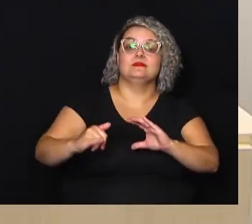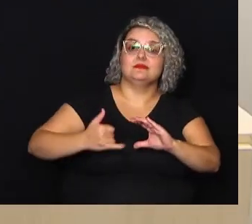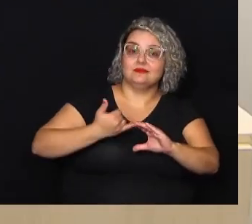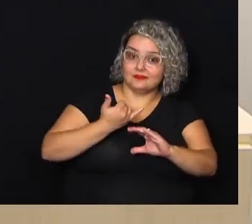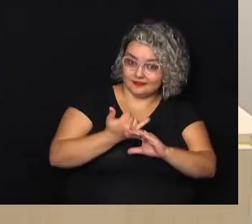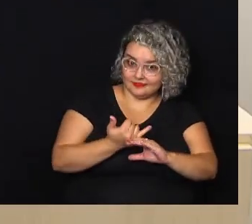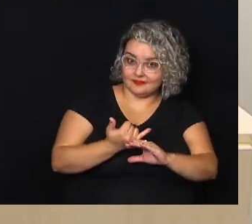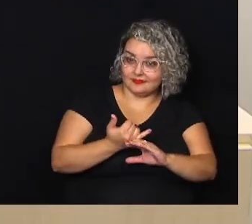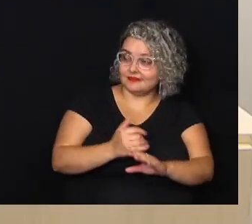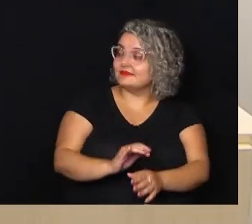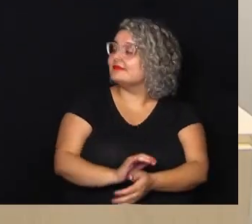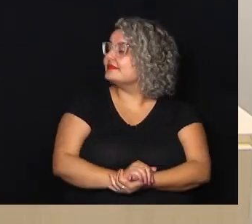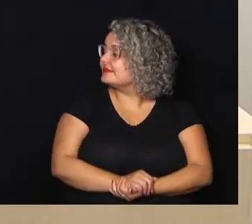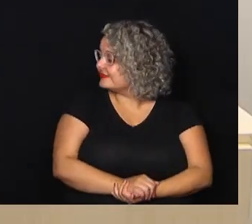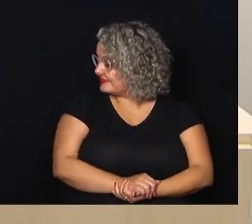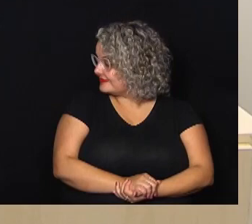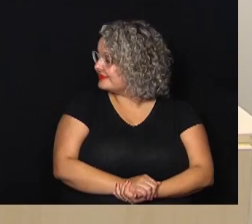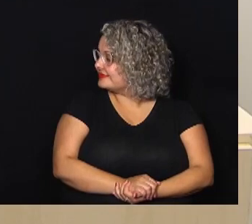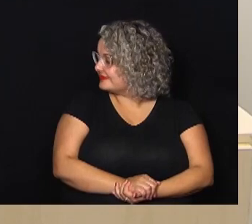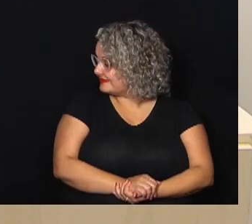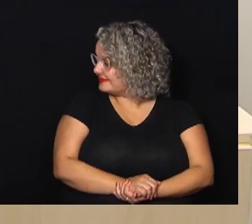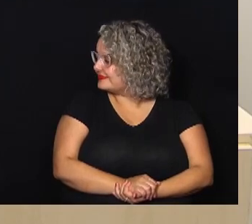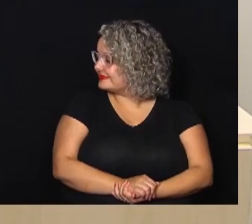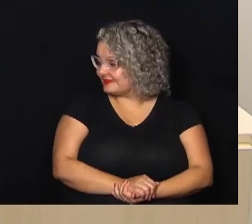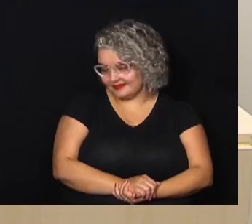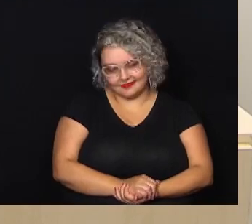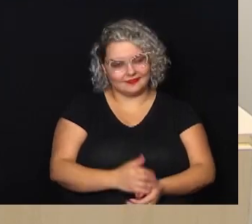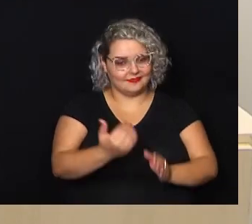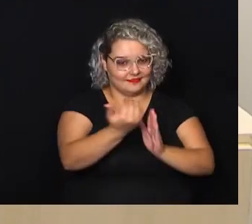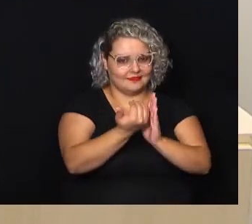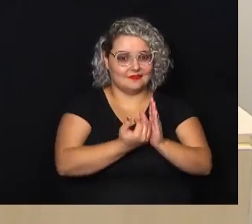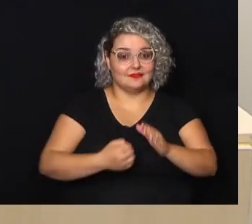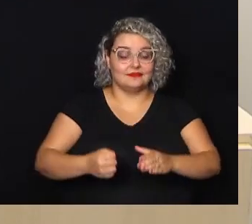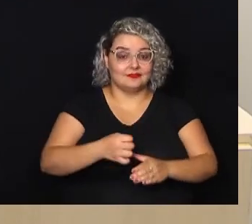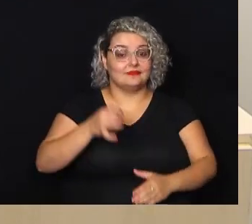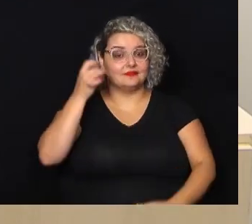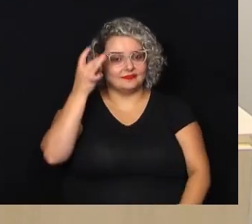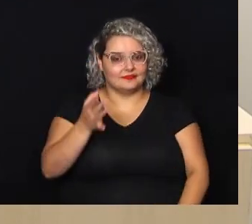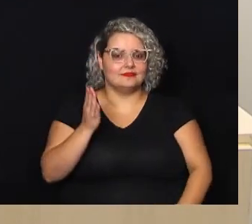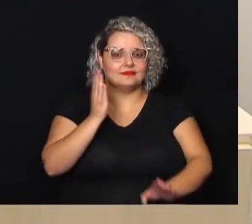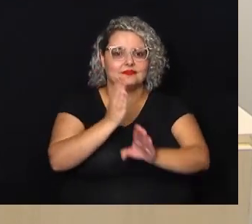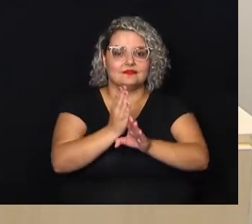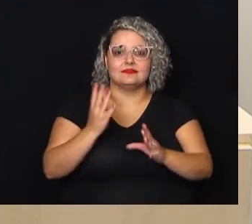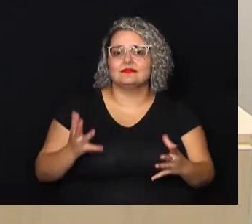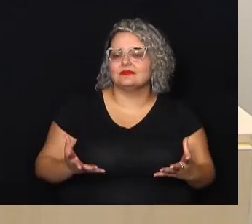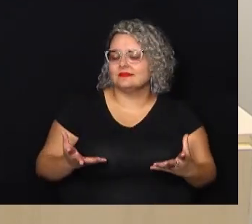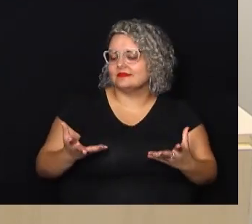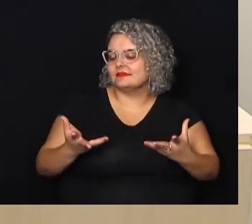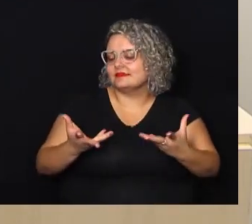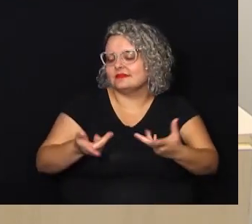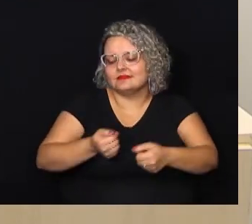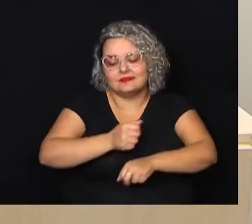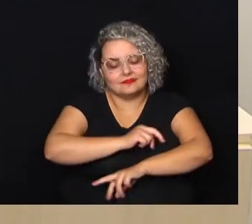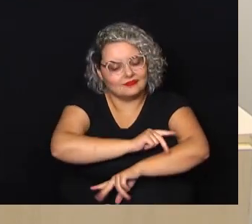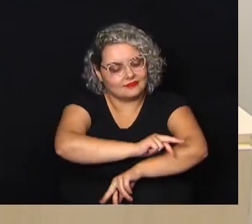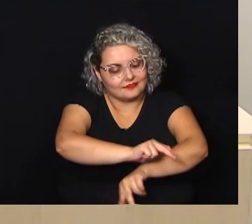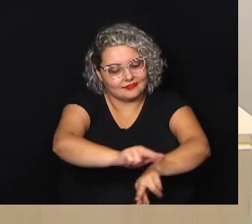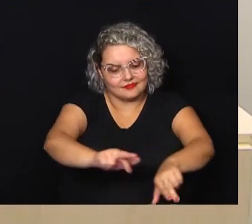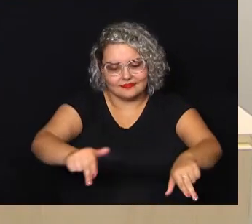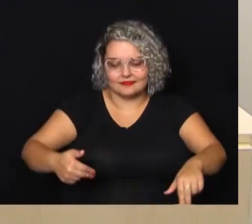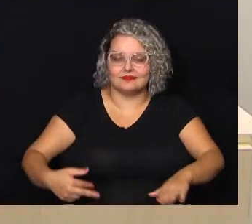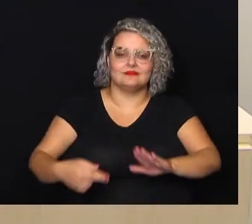no youtube.com/TV Câmara Campinas, vai lá na playlist Cozinha Fácil e você encontra